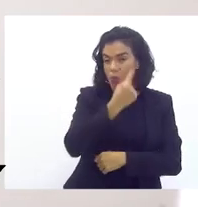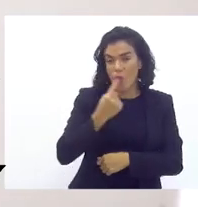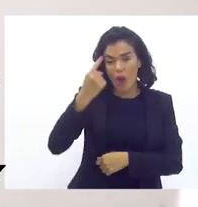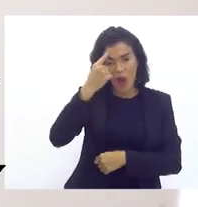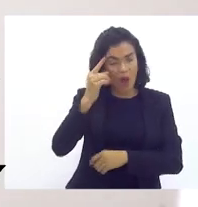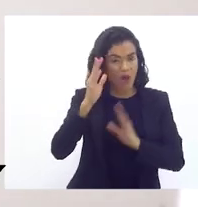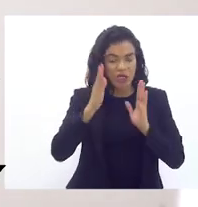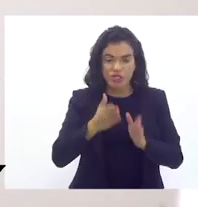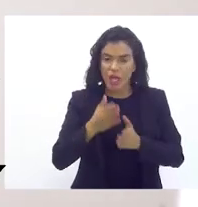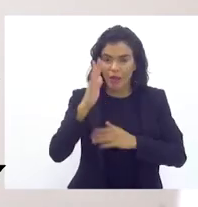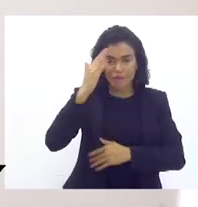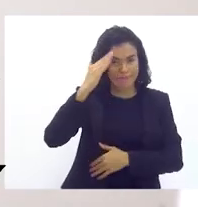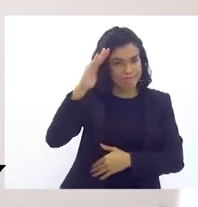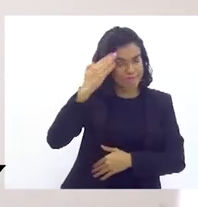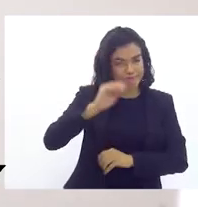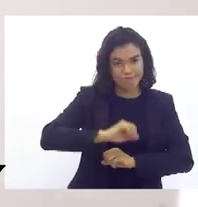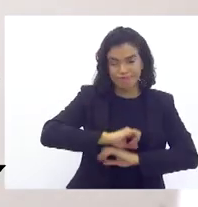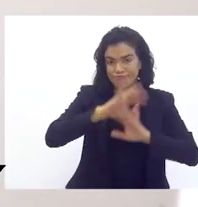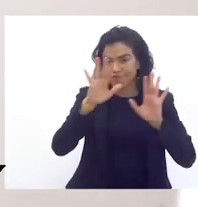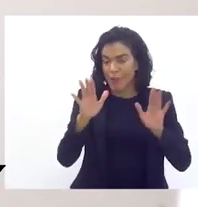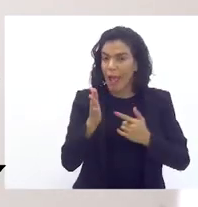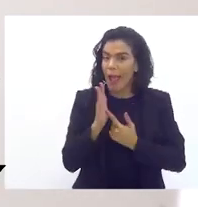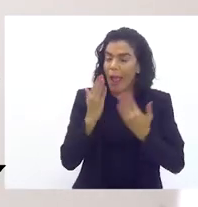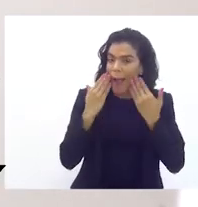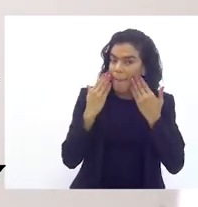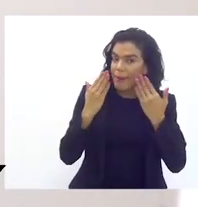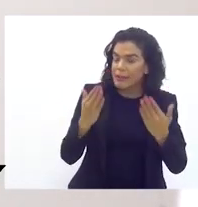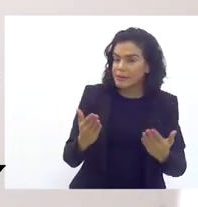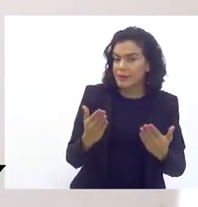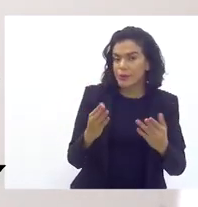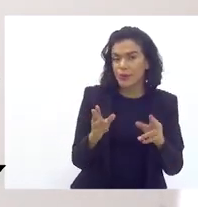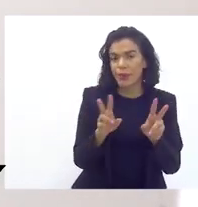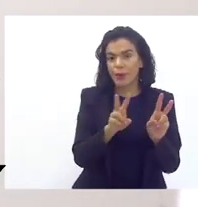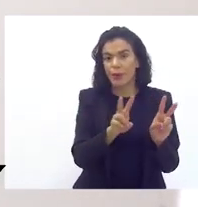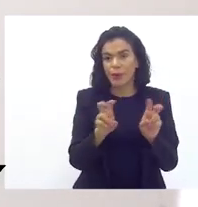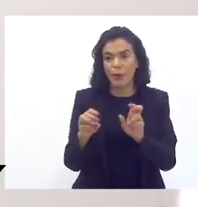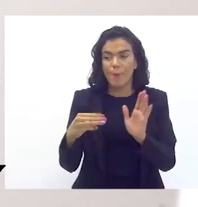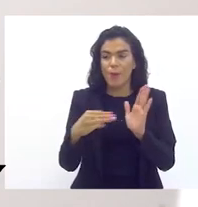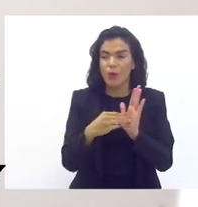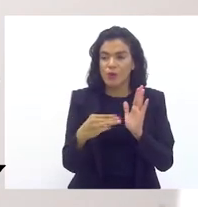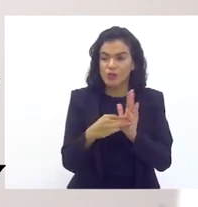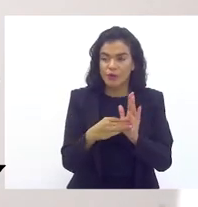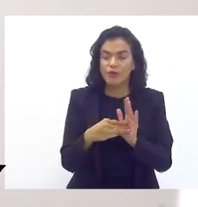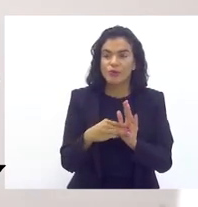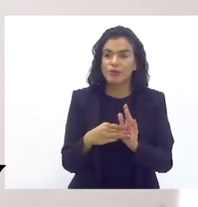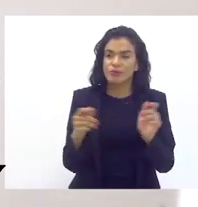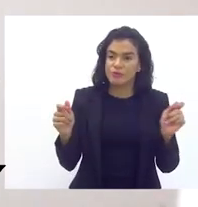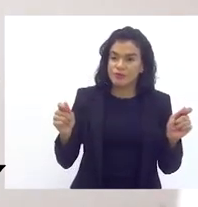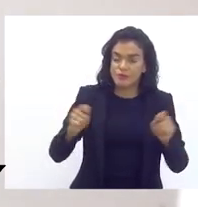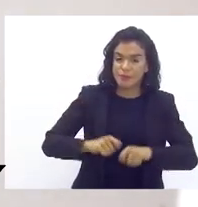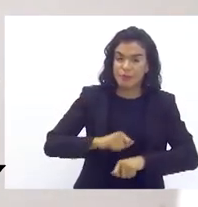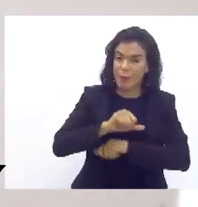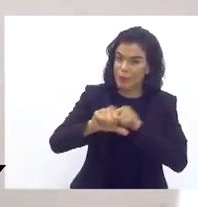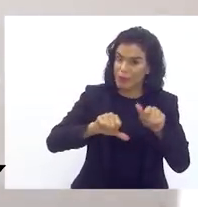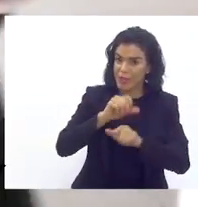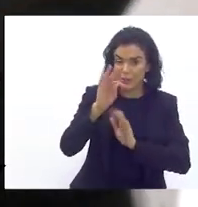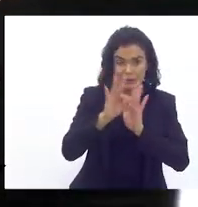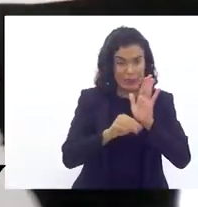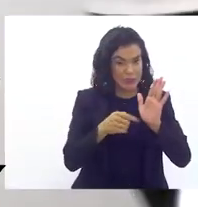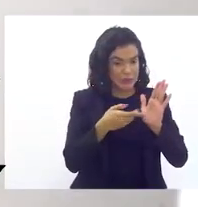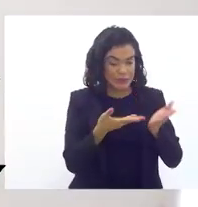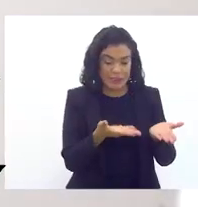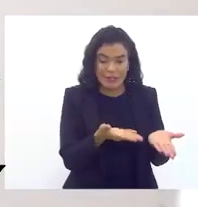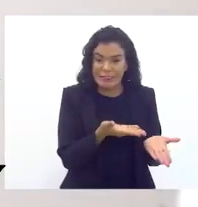mas eu acho que a gente apresentou assim razões suficientes para modificar completamente substantivo porque dessa